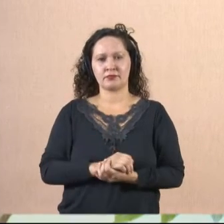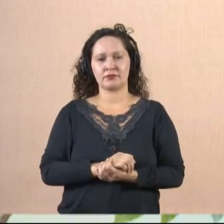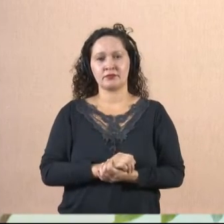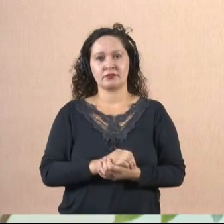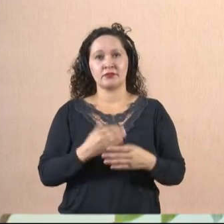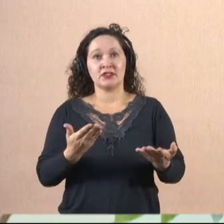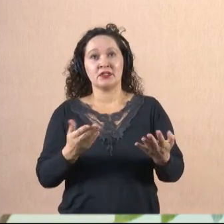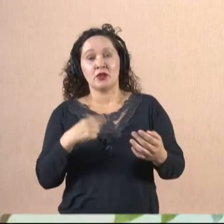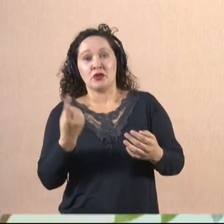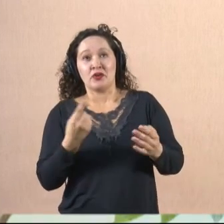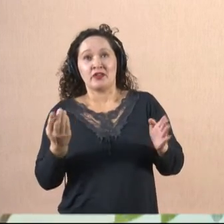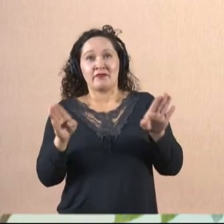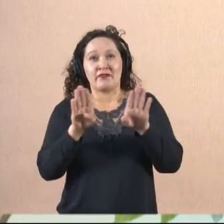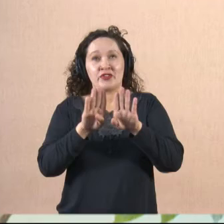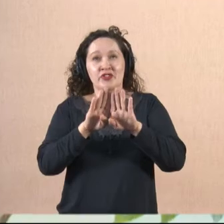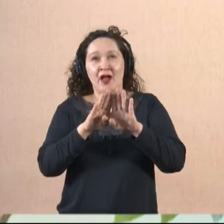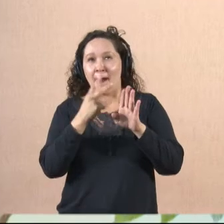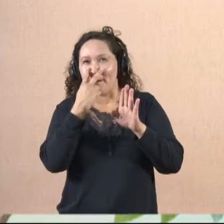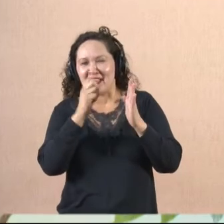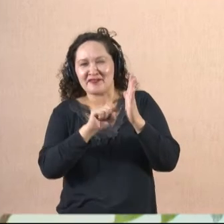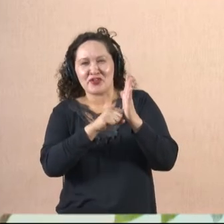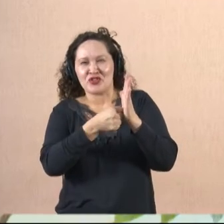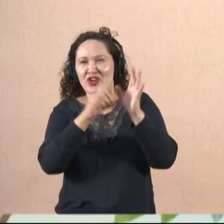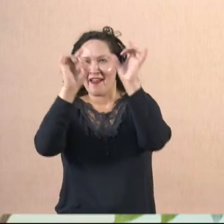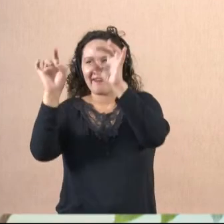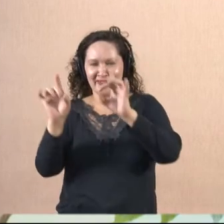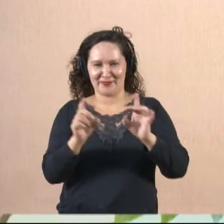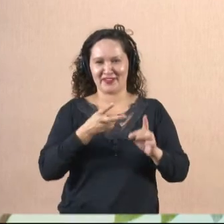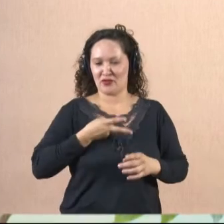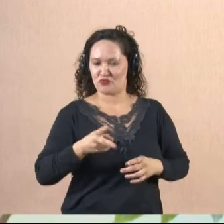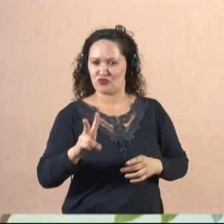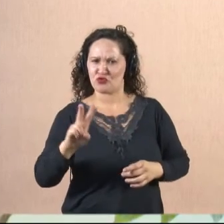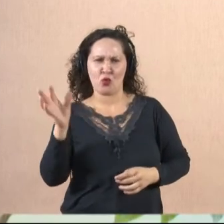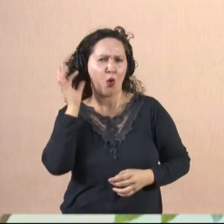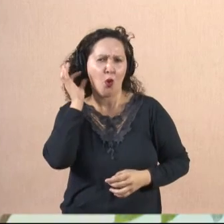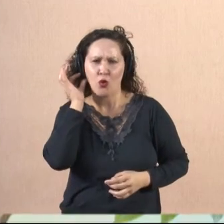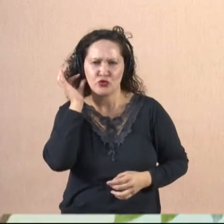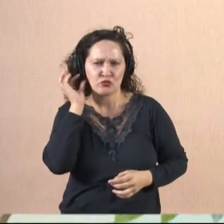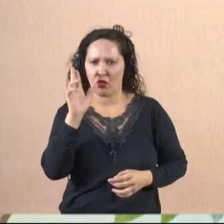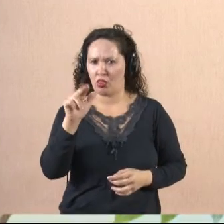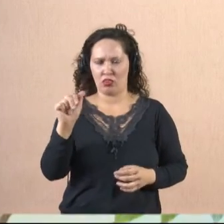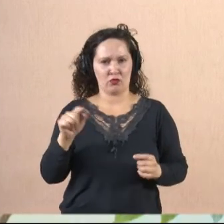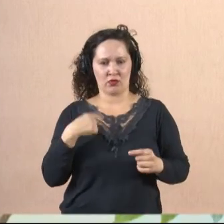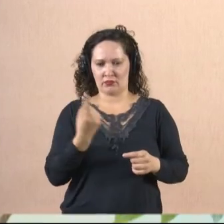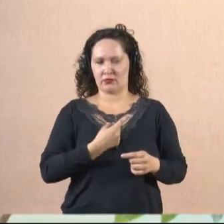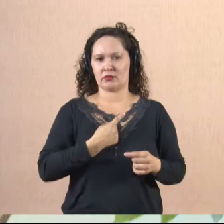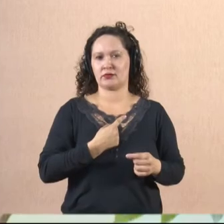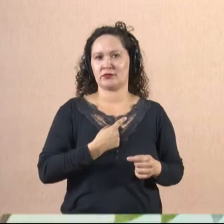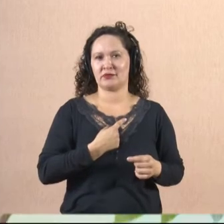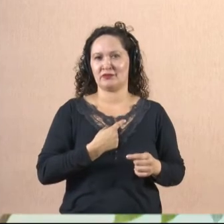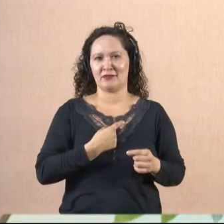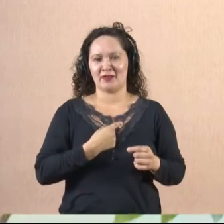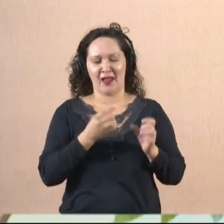e afinal das contas fechar com chave de ouro eu mantenho esse otimismo e nunca vamos